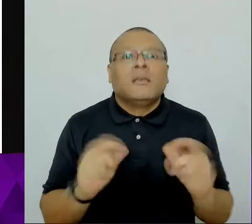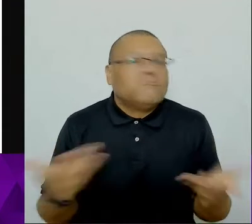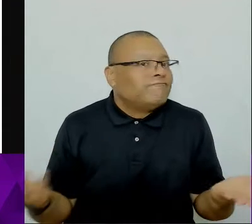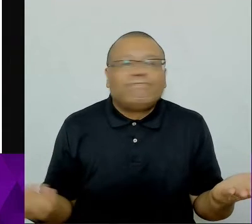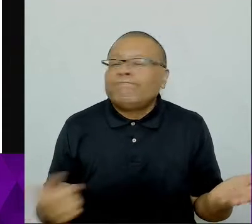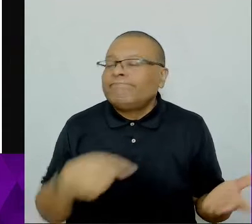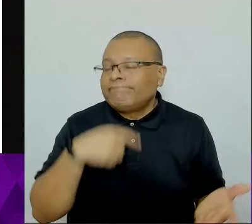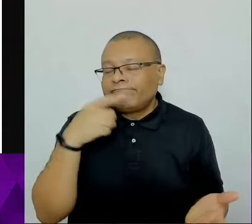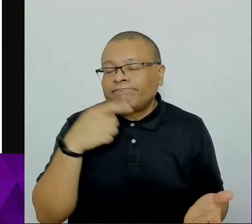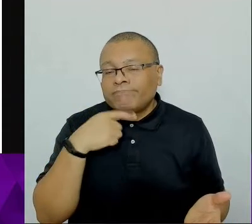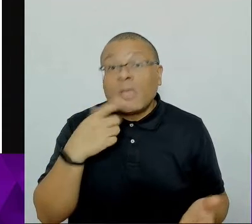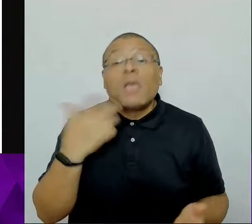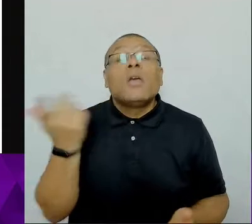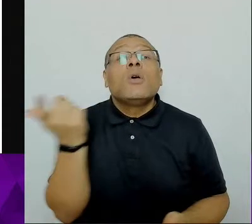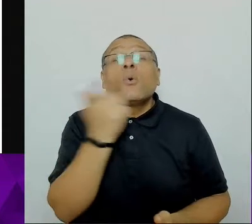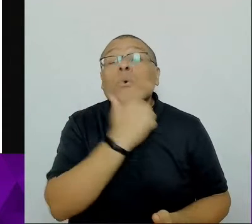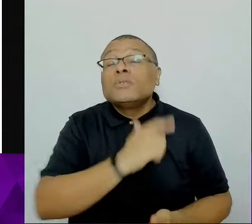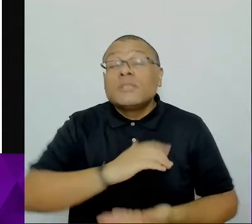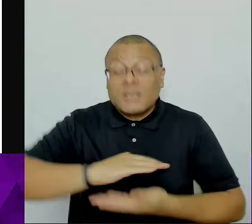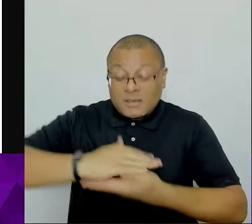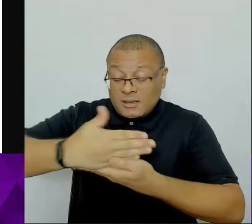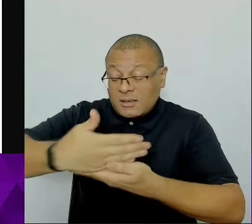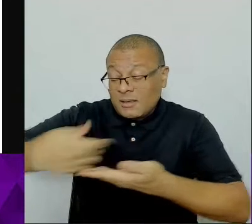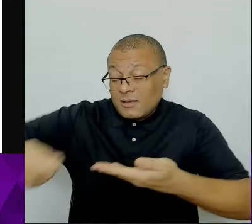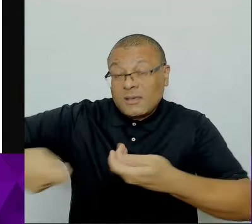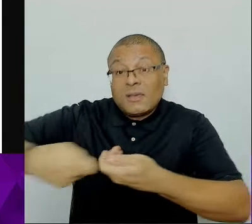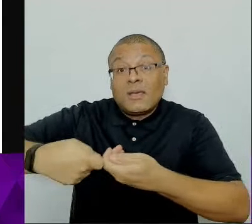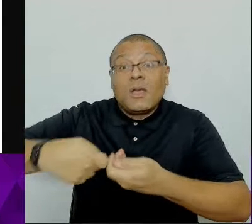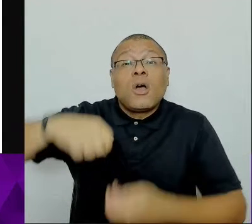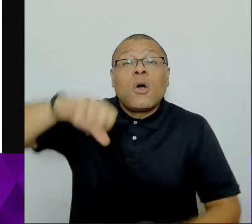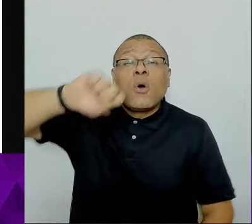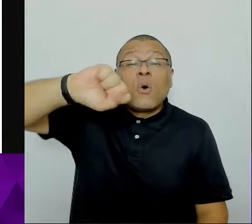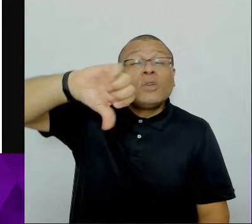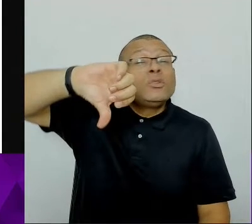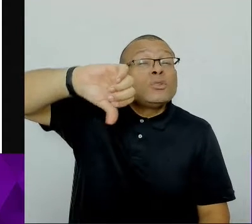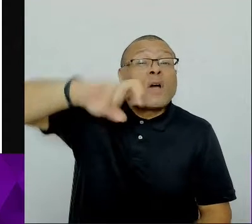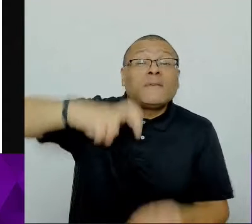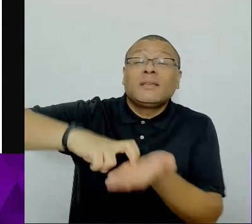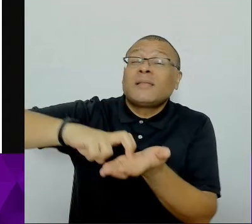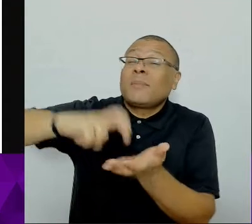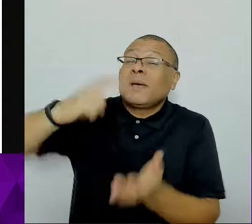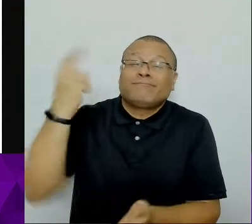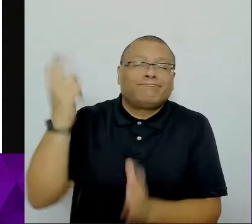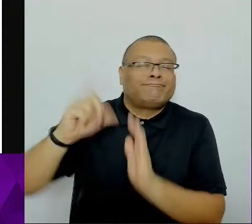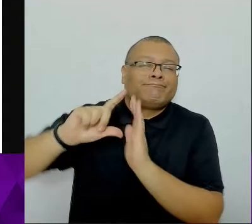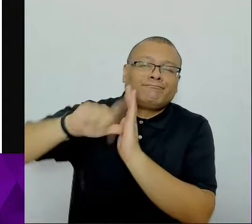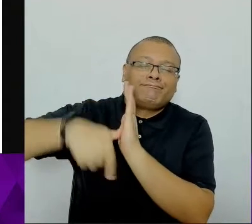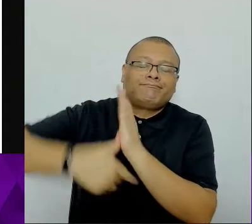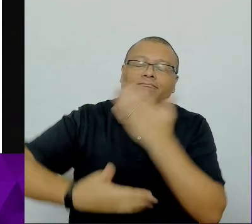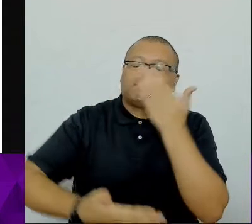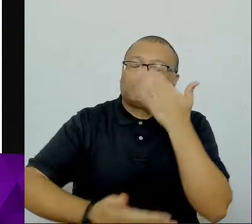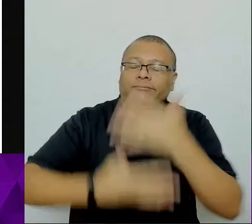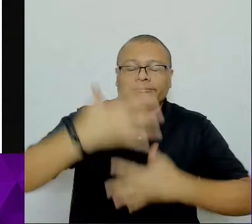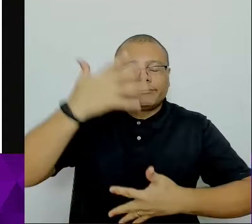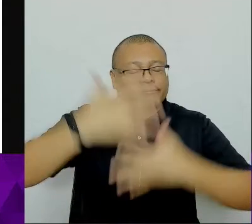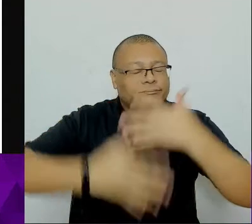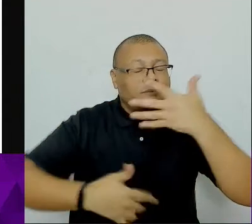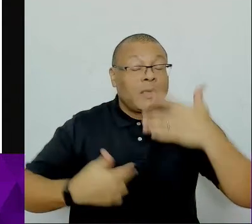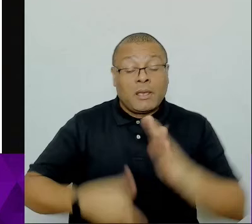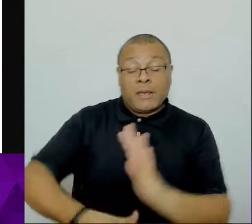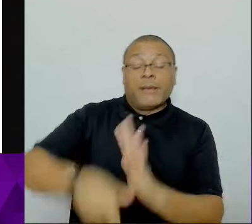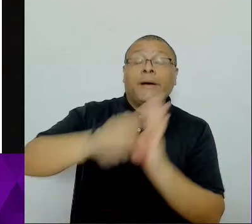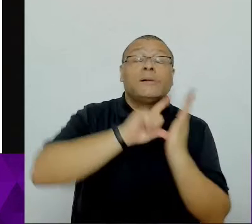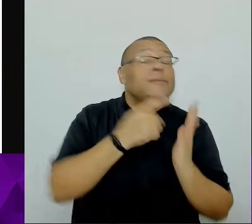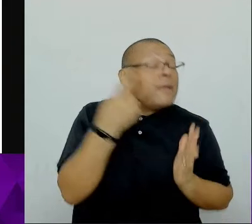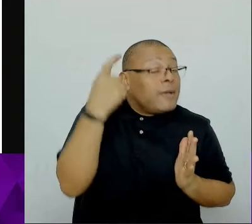eu fui conseguir um carregador, já era 8, 9 horas da manhã, enfim. Gente, foi algo que deu errado. Foi algo que eu não estava preparado para